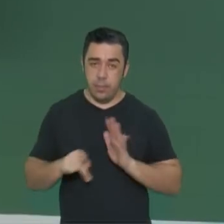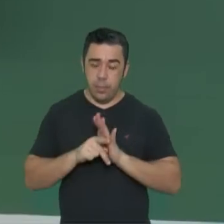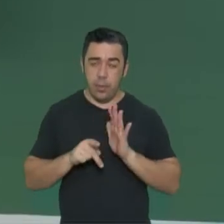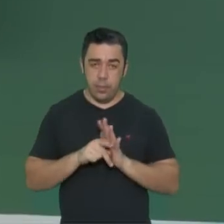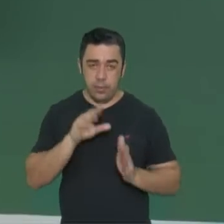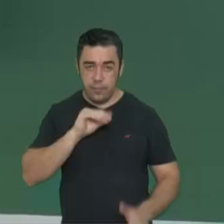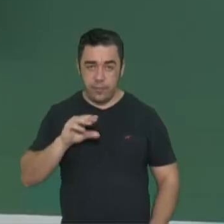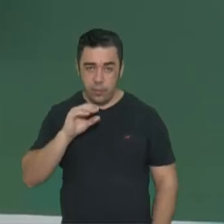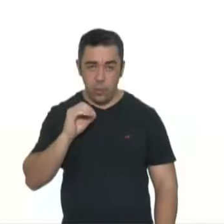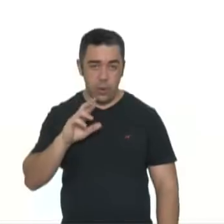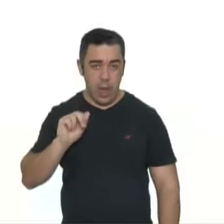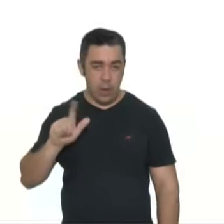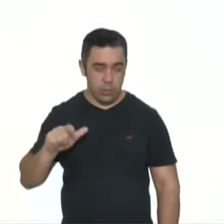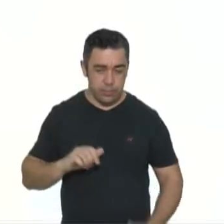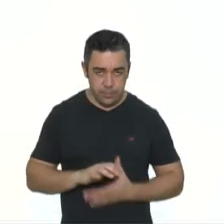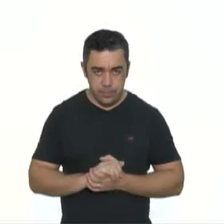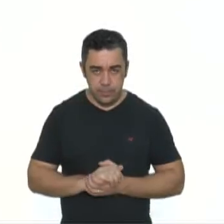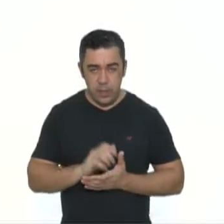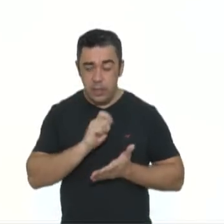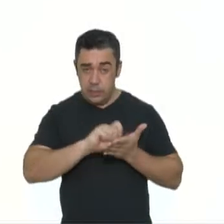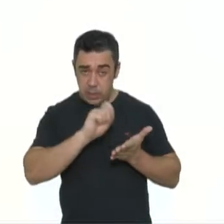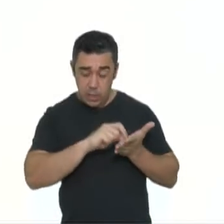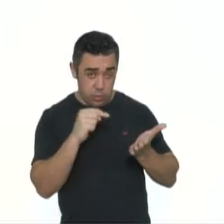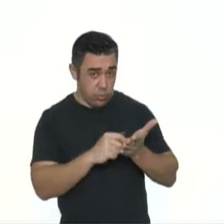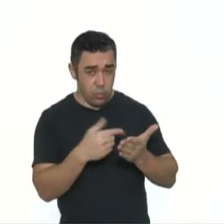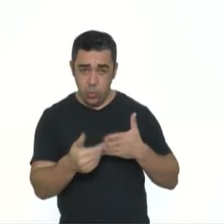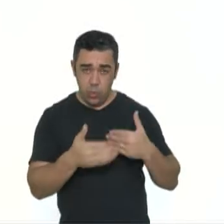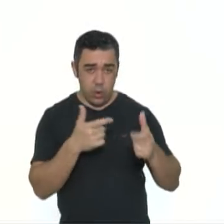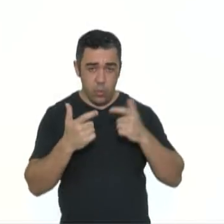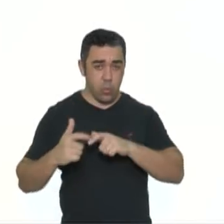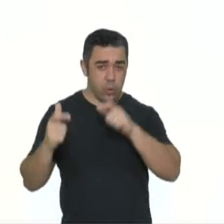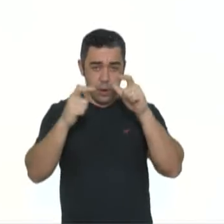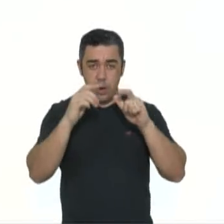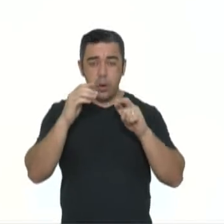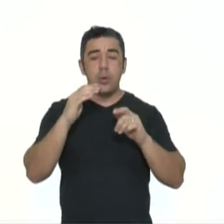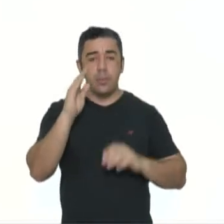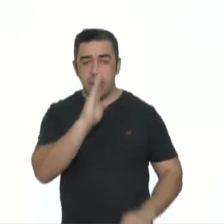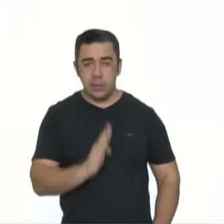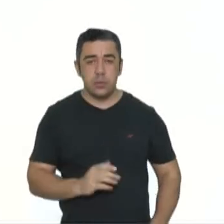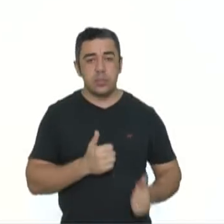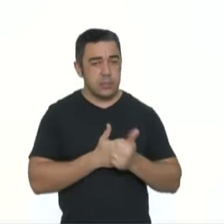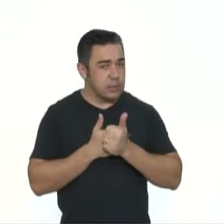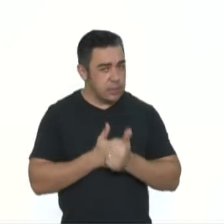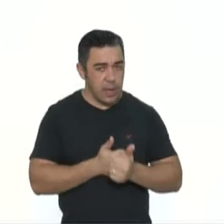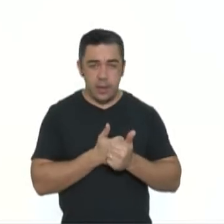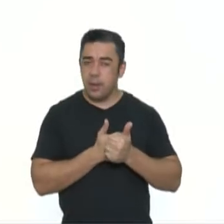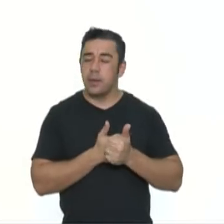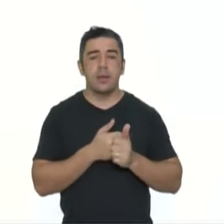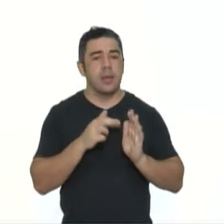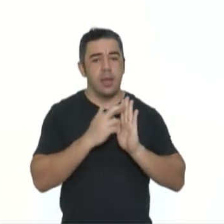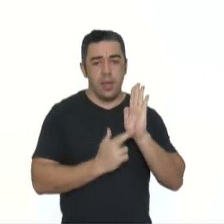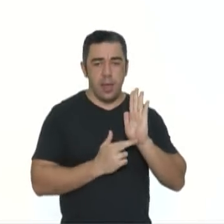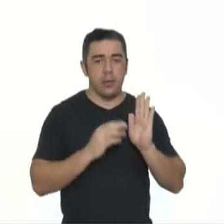orais. Um texto escrito, seja em qual for o lugar do Brasil, segue as regras do mesmo idioma, a língua portuguesa.